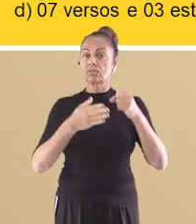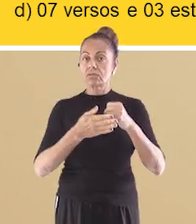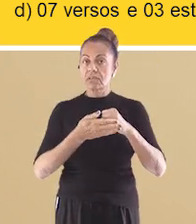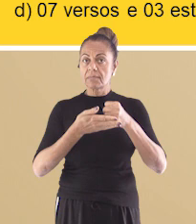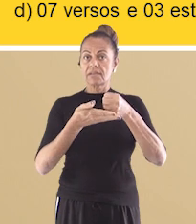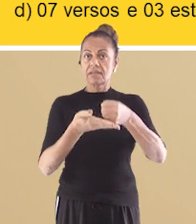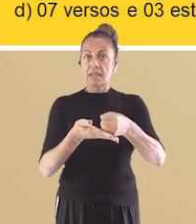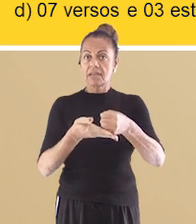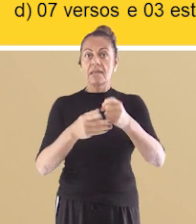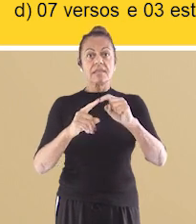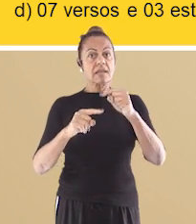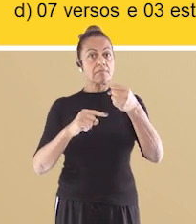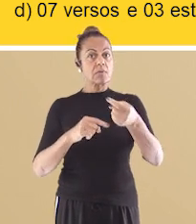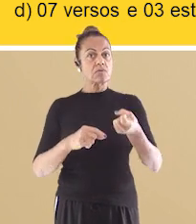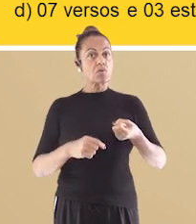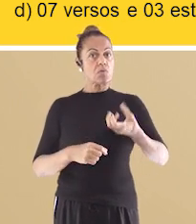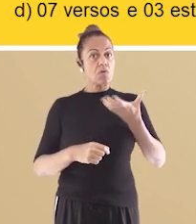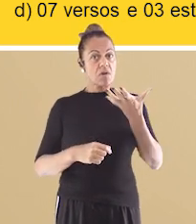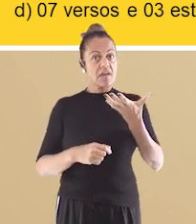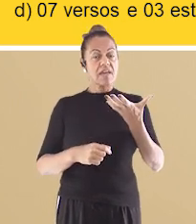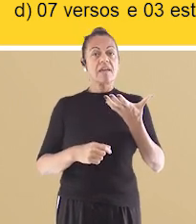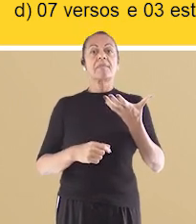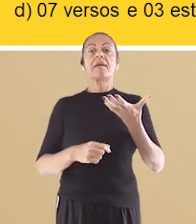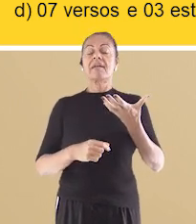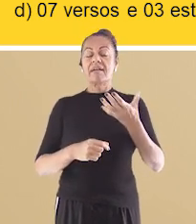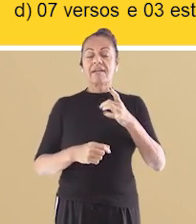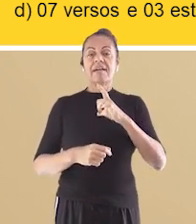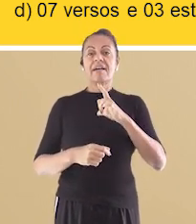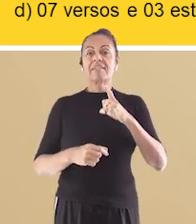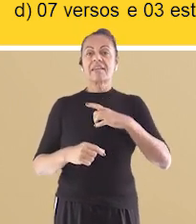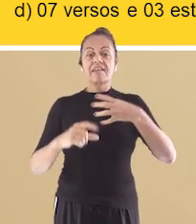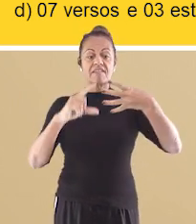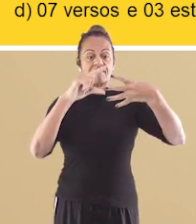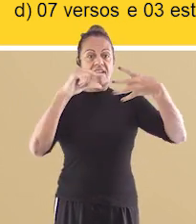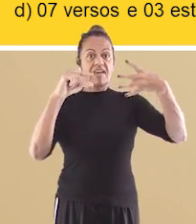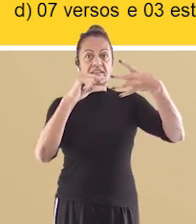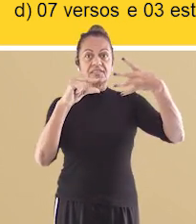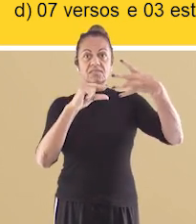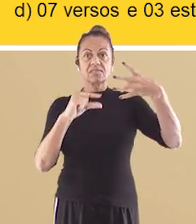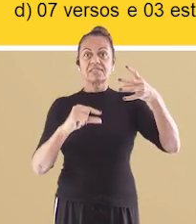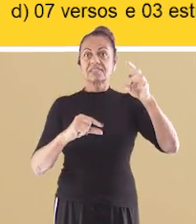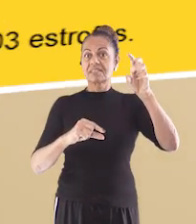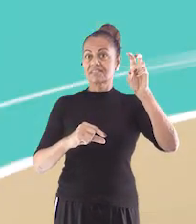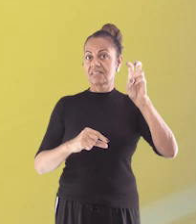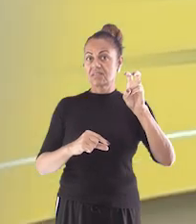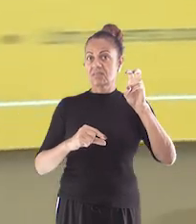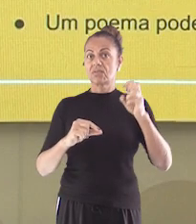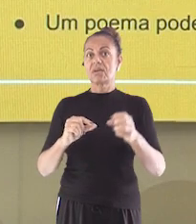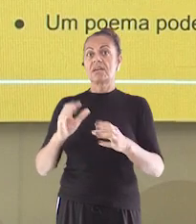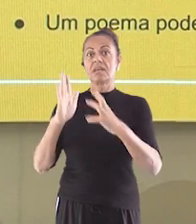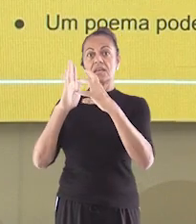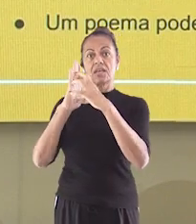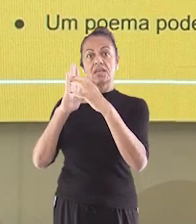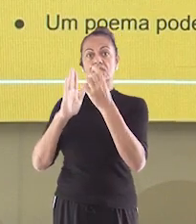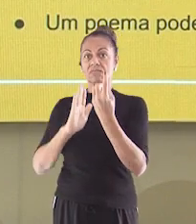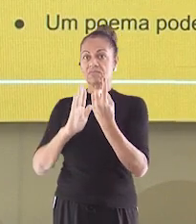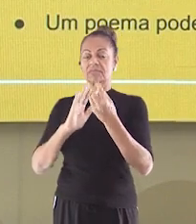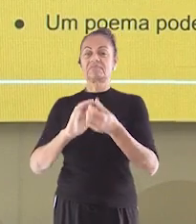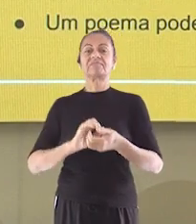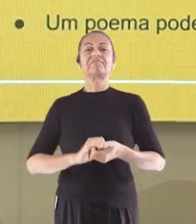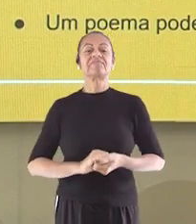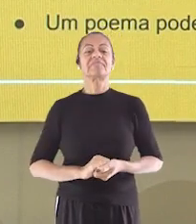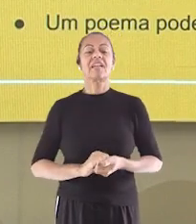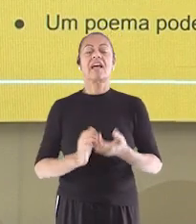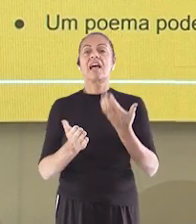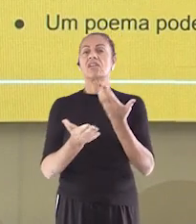Sustentabilidade. Depois, o poema é formado por 5 versos e apenas uma estrofe. A nossa aula